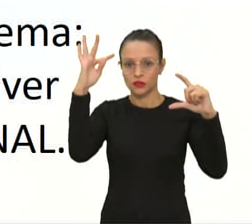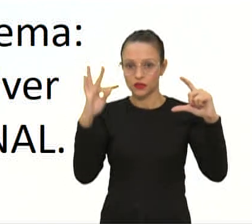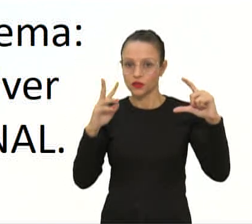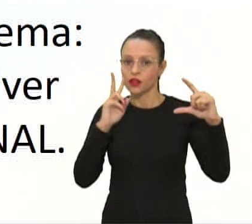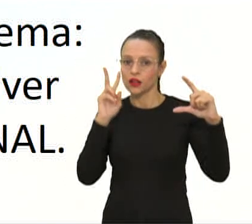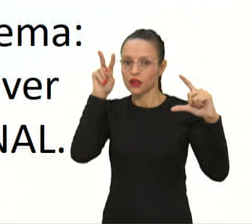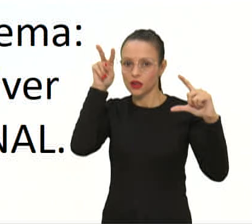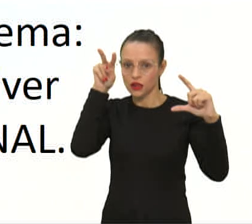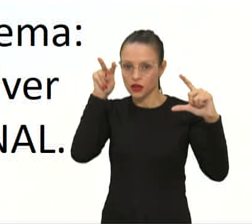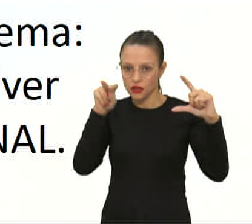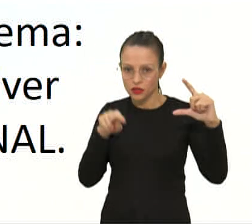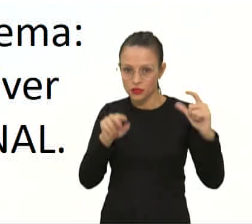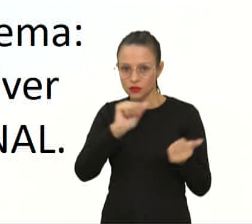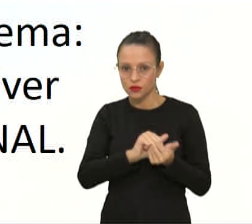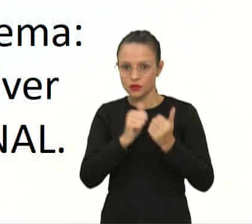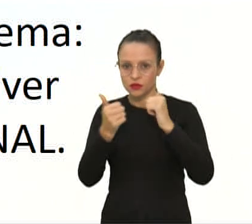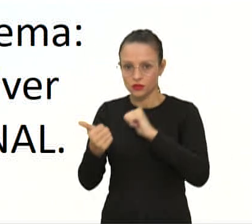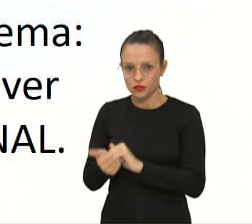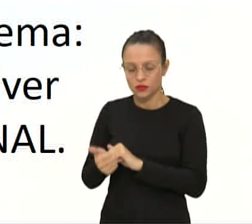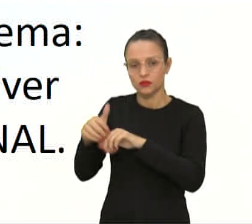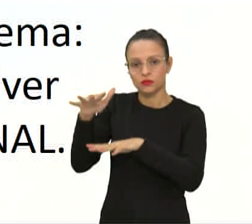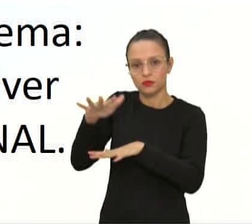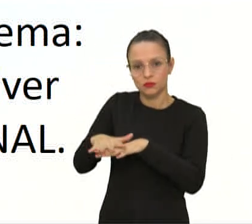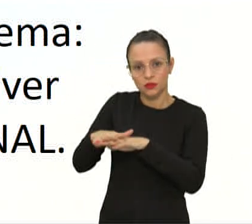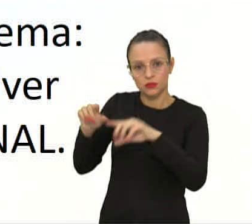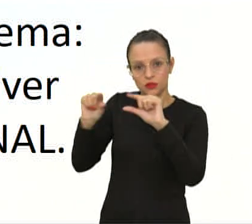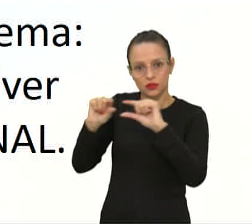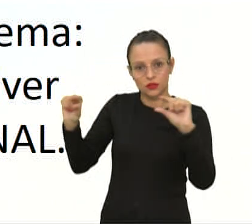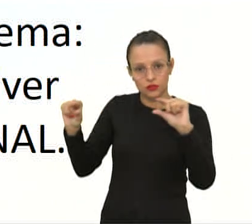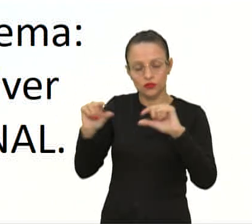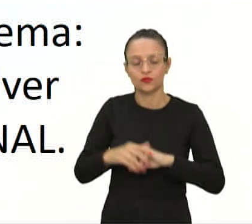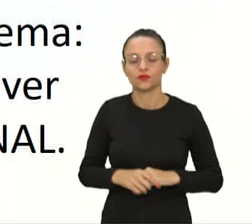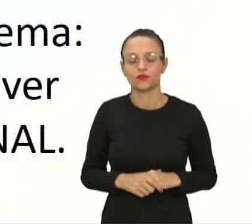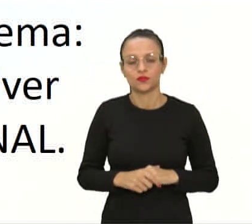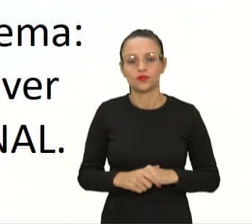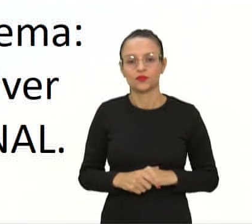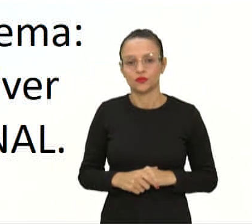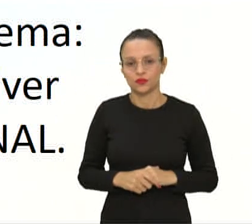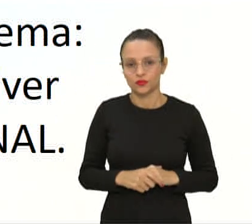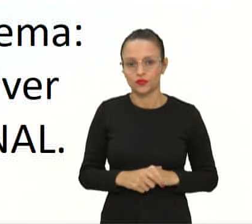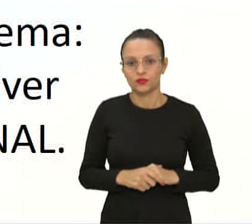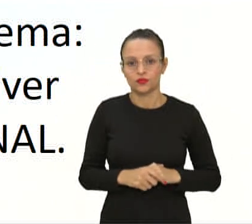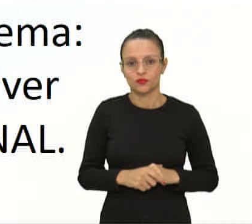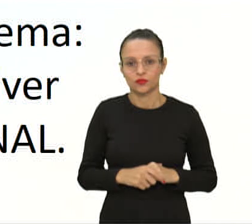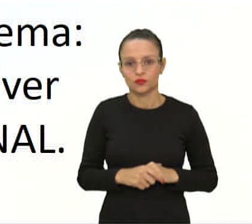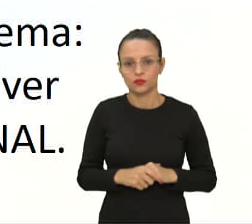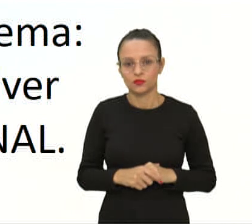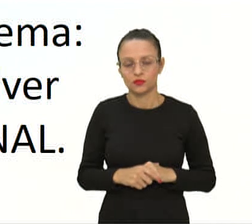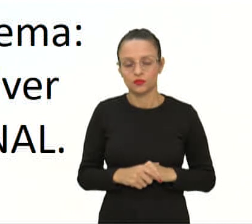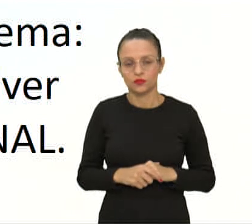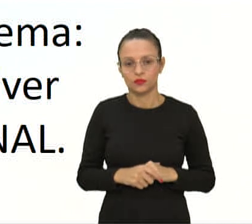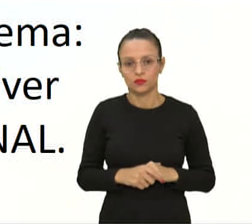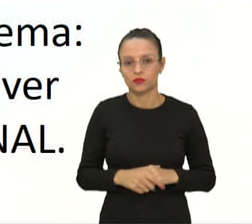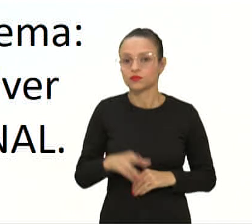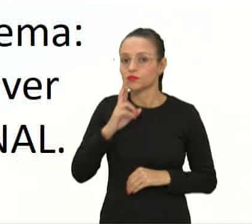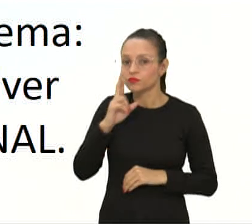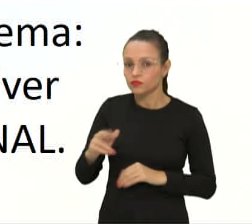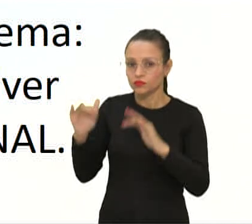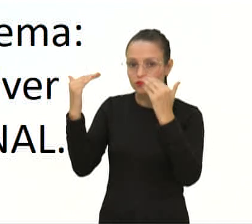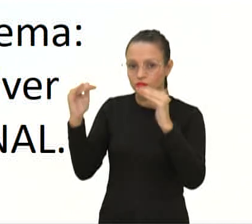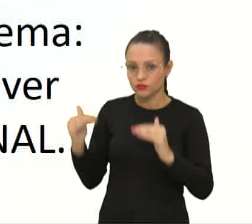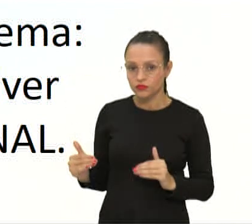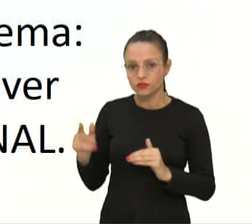atenção, traduzir a situação problema na forma de uma equação, né, na forma de uma sentença matemática, resolver essa